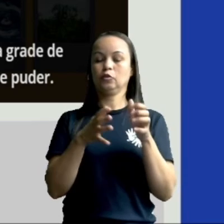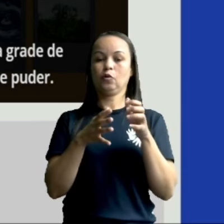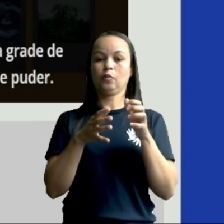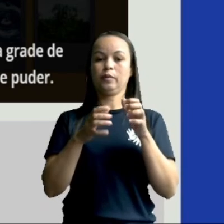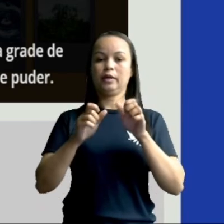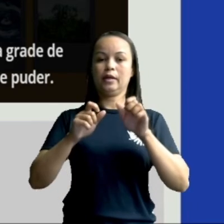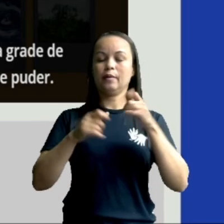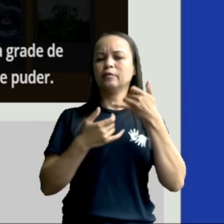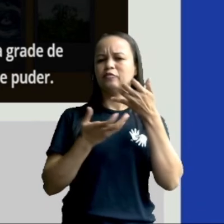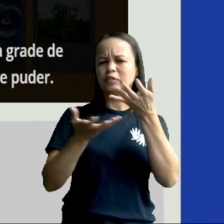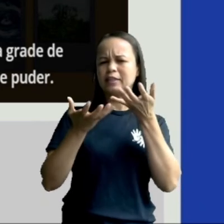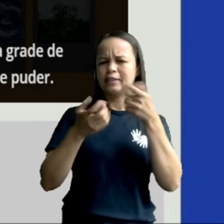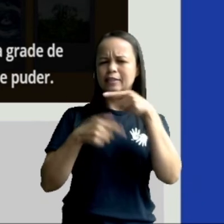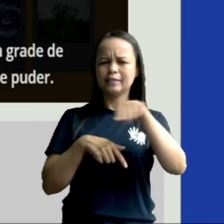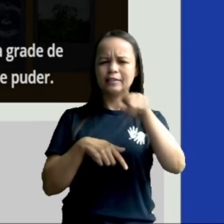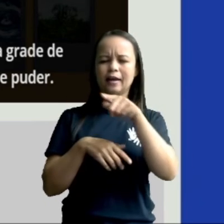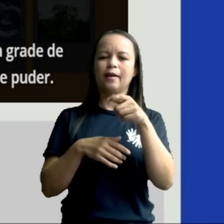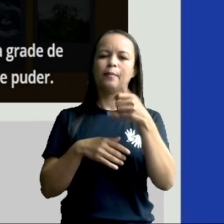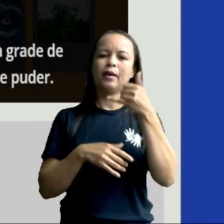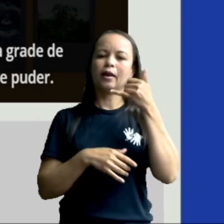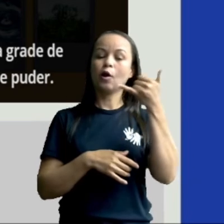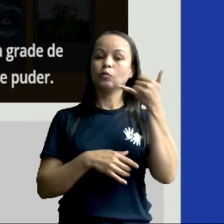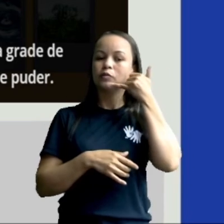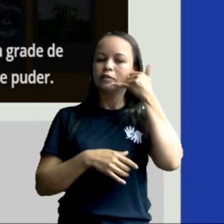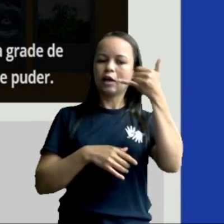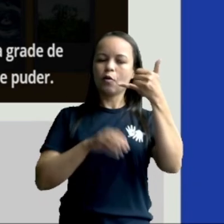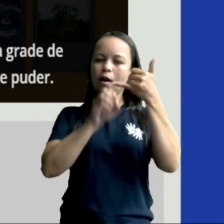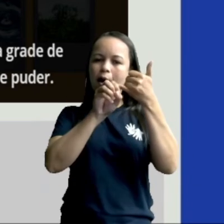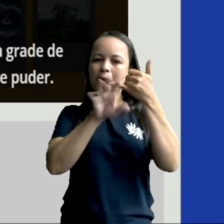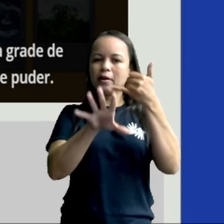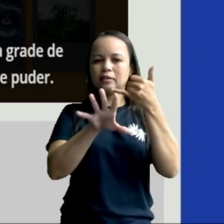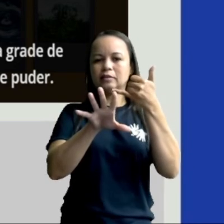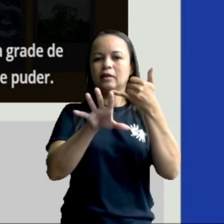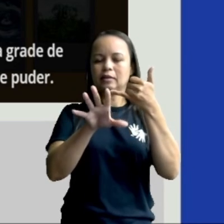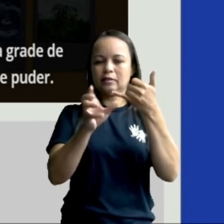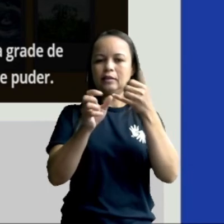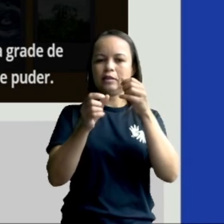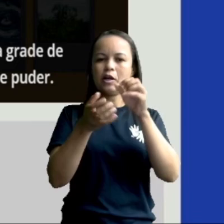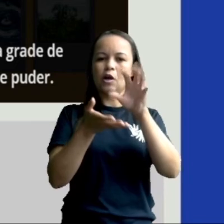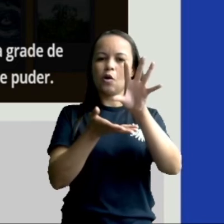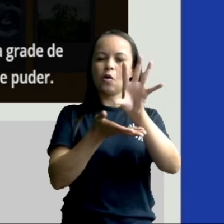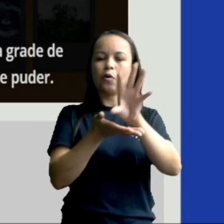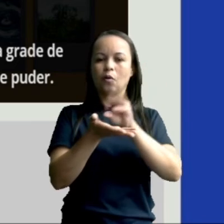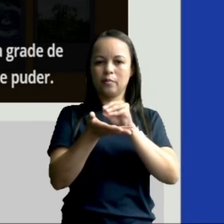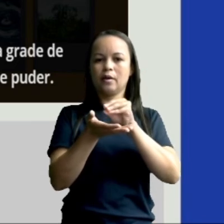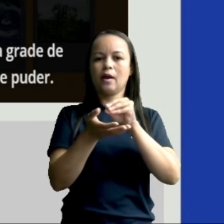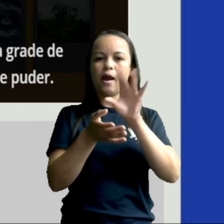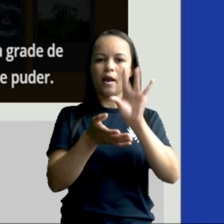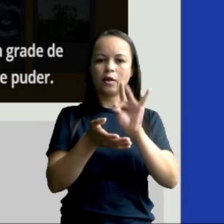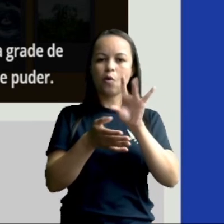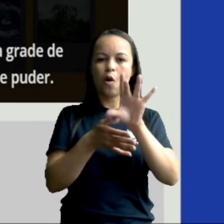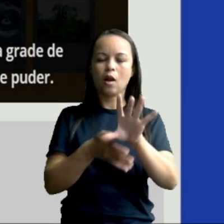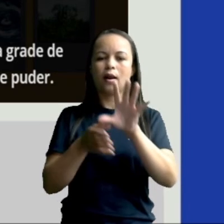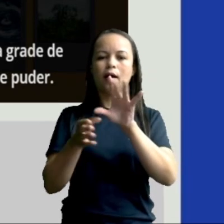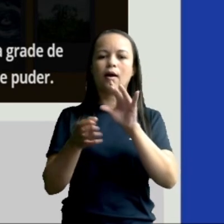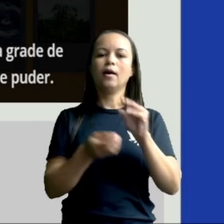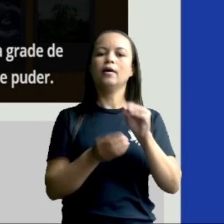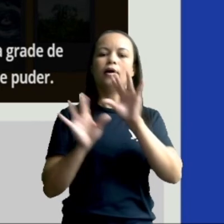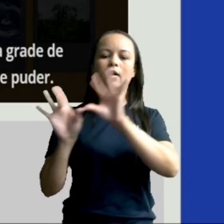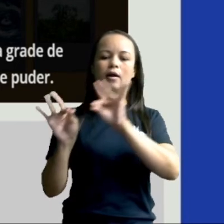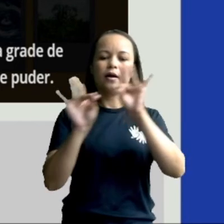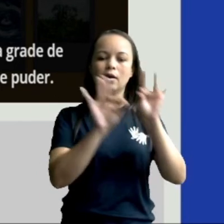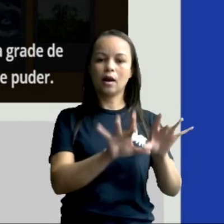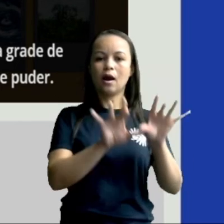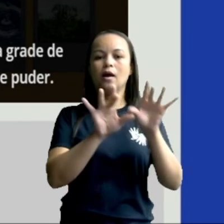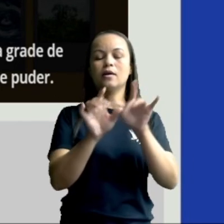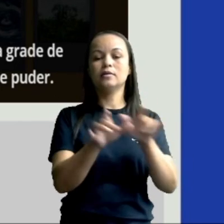tua câmera aqui, ó, para a telinha, foca aí para a turminha aí, ó, colocar e copiar esse QR Code, bota aí na câmera do teu